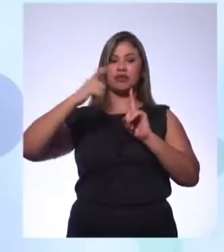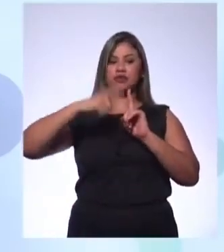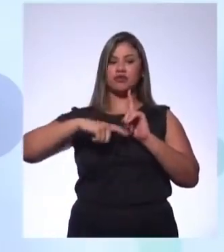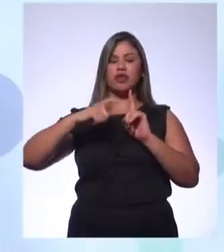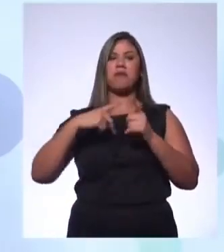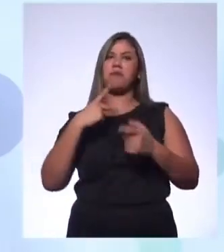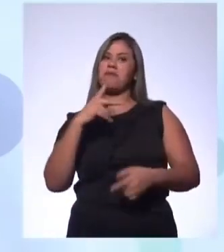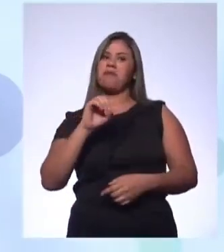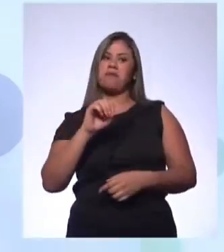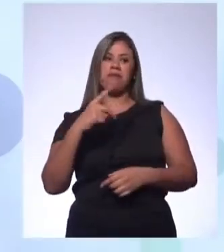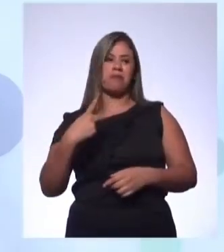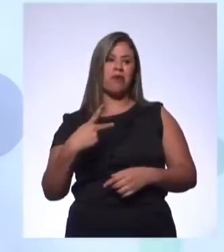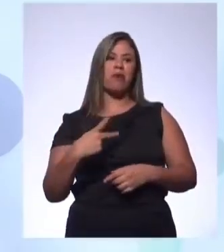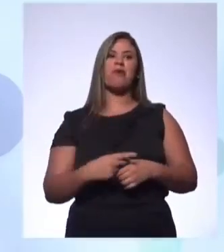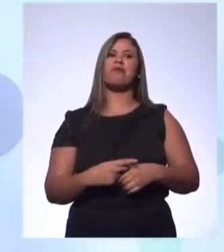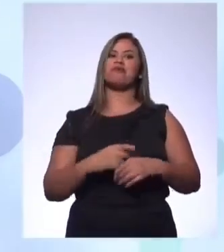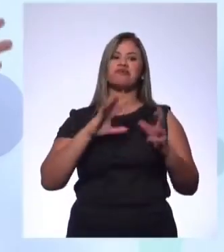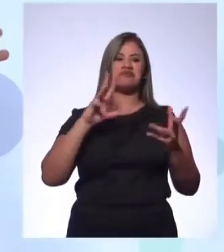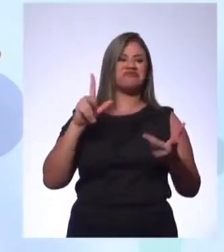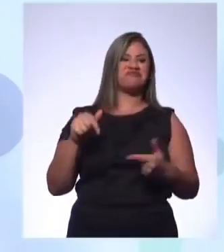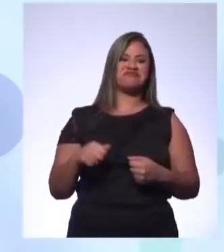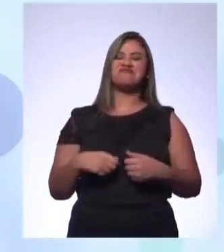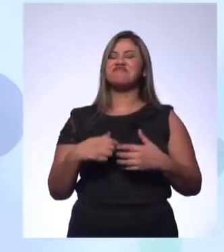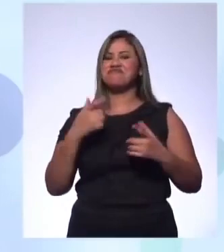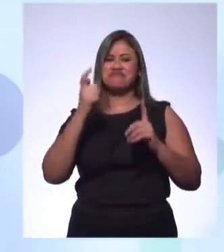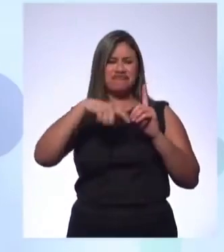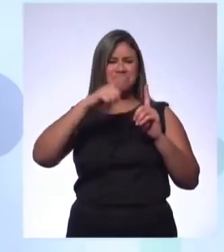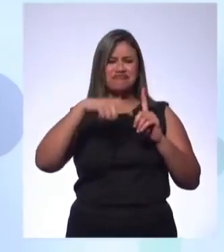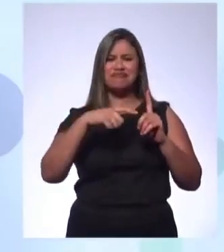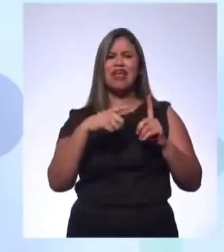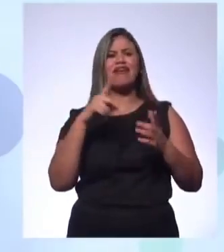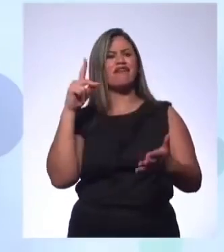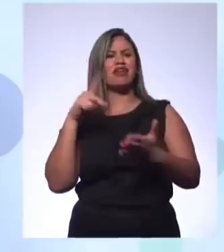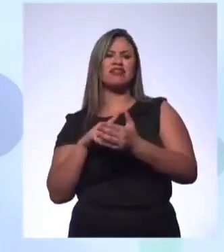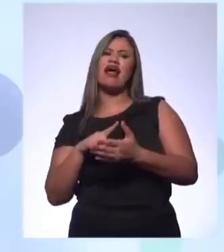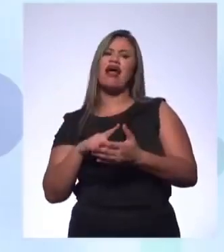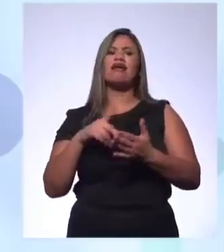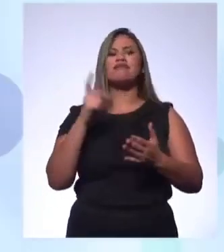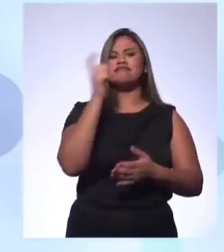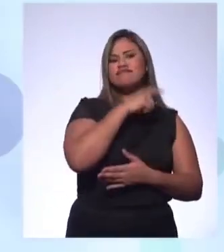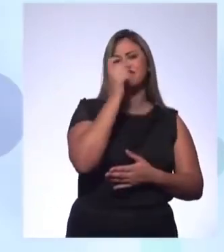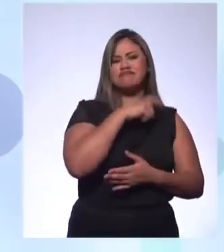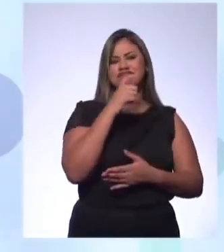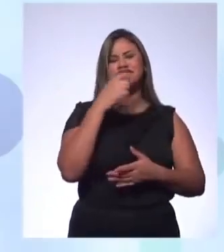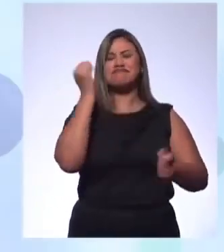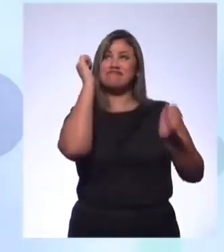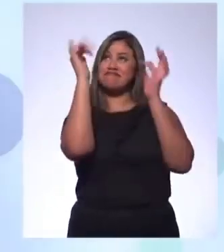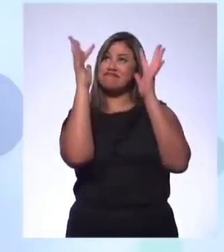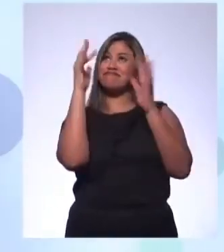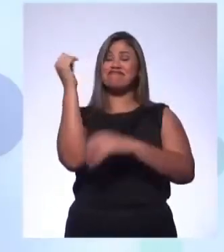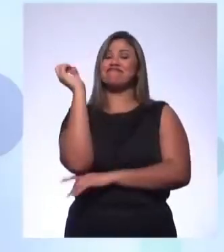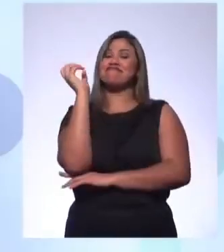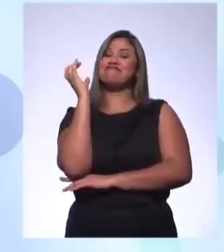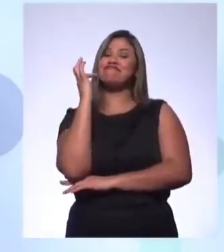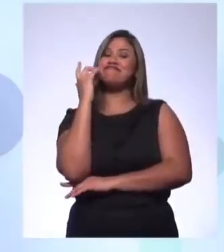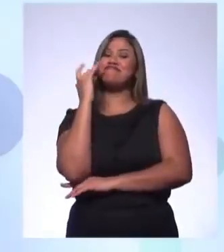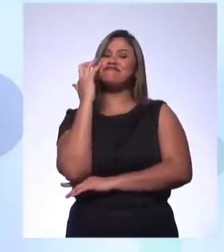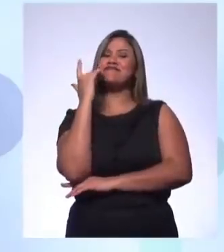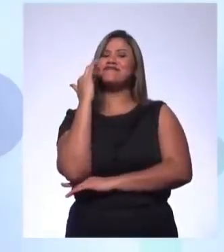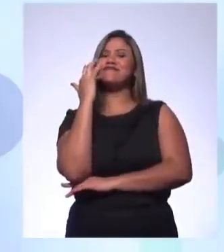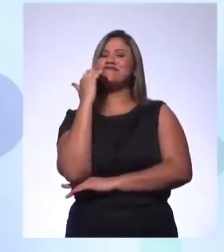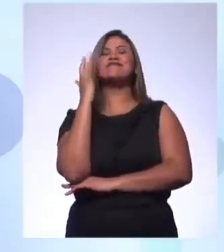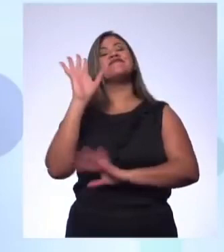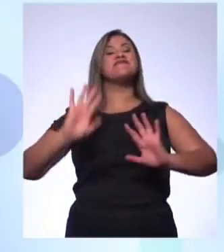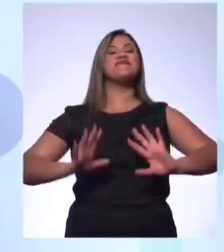cultura pop, do universo, não sei, um personagem. Pode ser real, pode ser fictício, não sei. Estou aqui pensando agora.